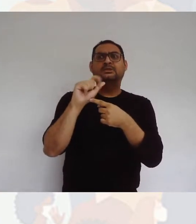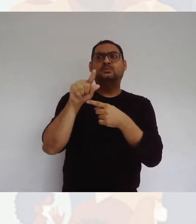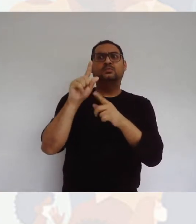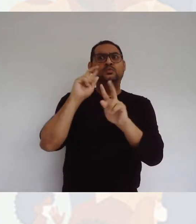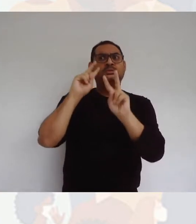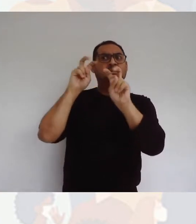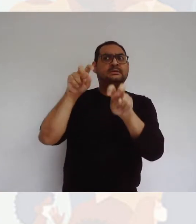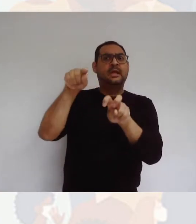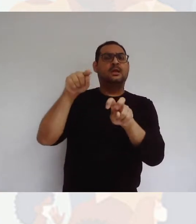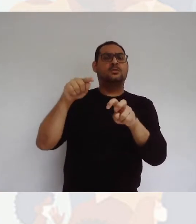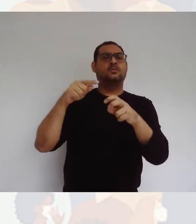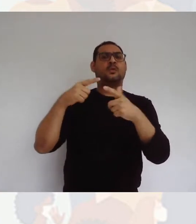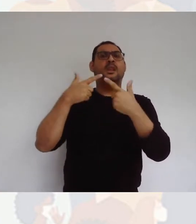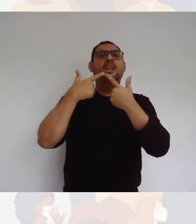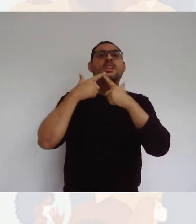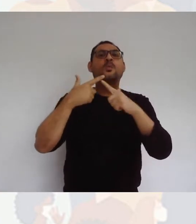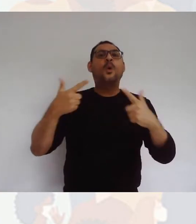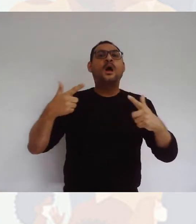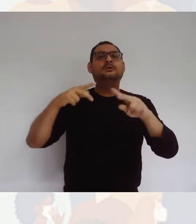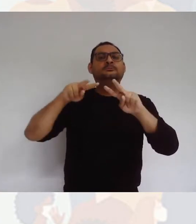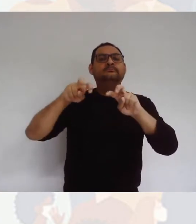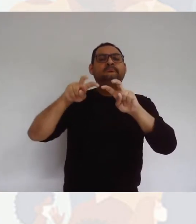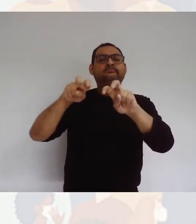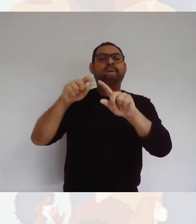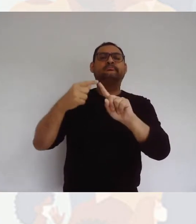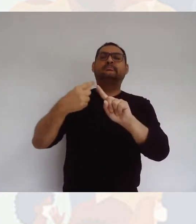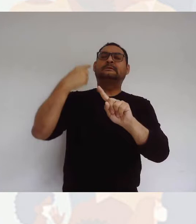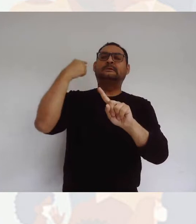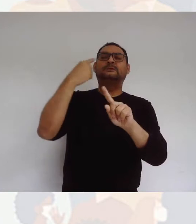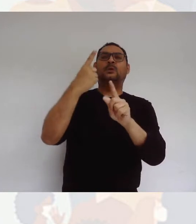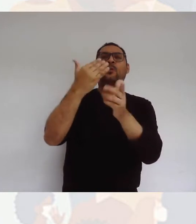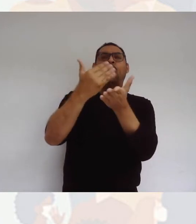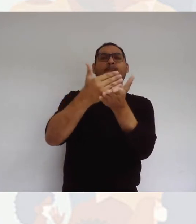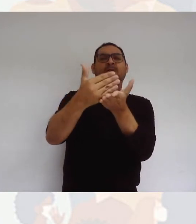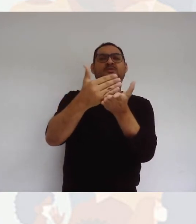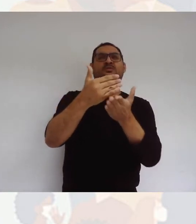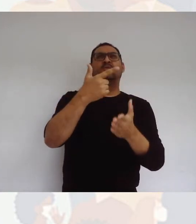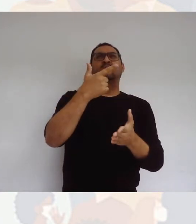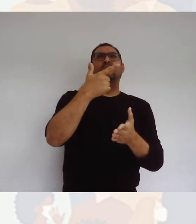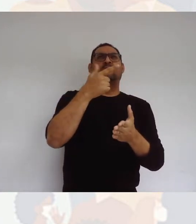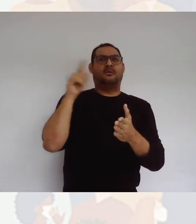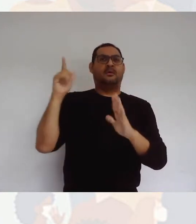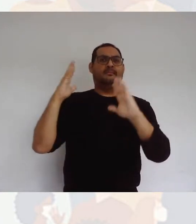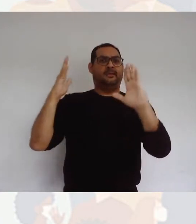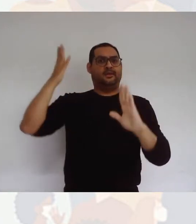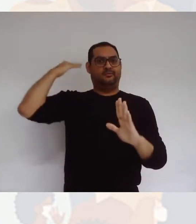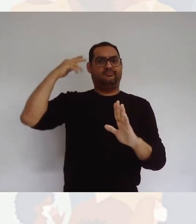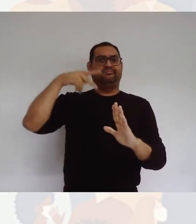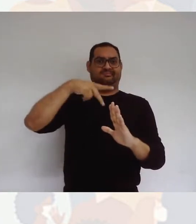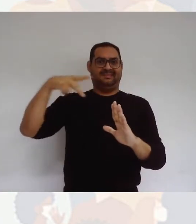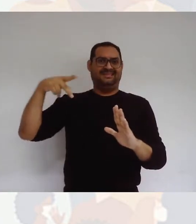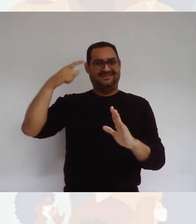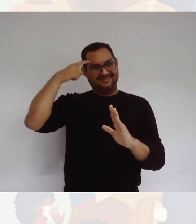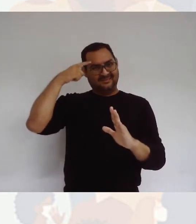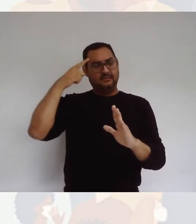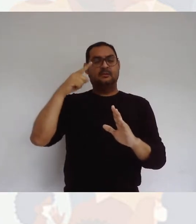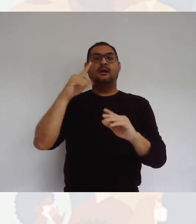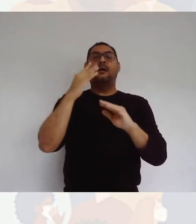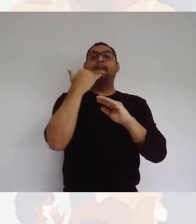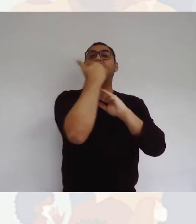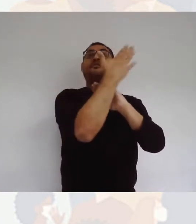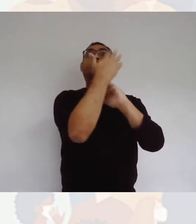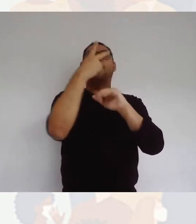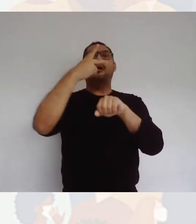linguagem e começamos a estudar em 2000, logo no início desse período de horror, As pessoas fora do